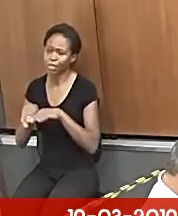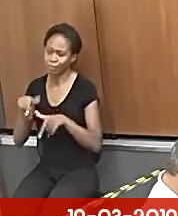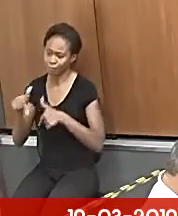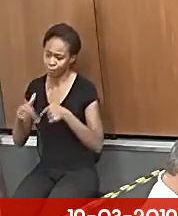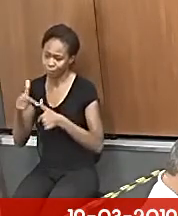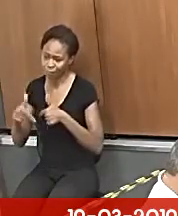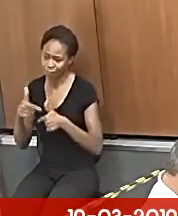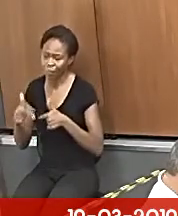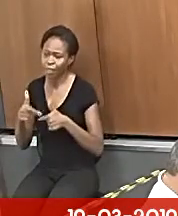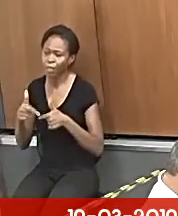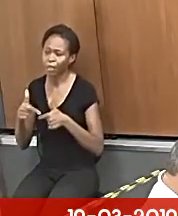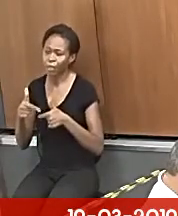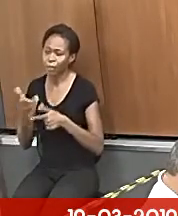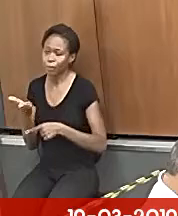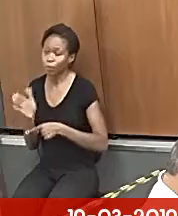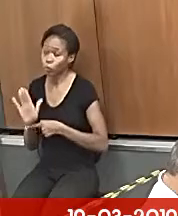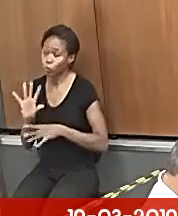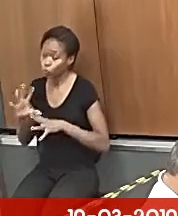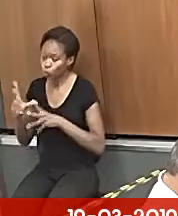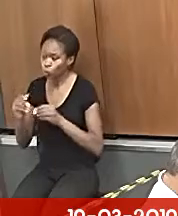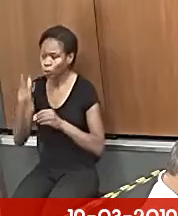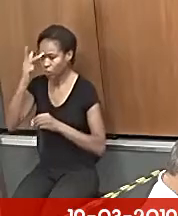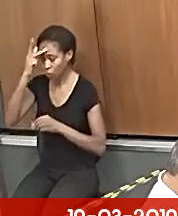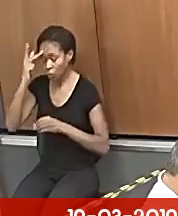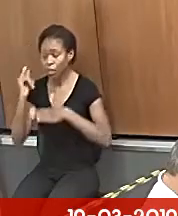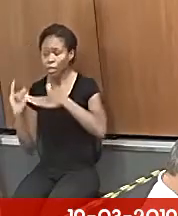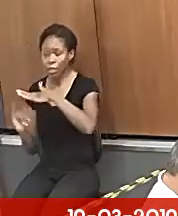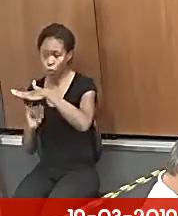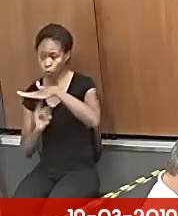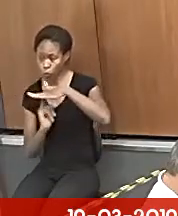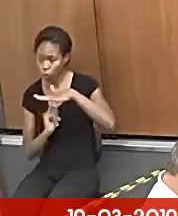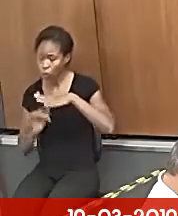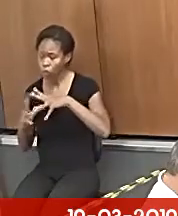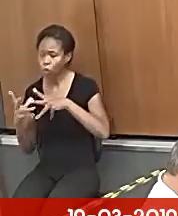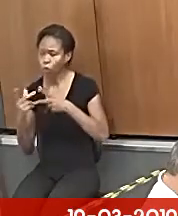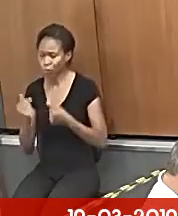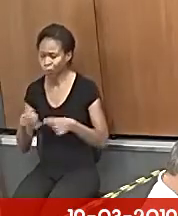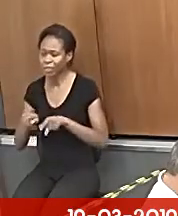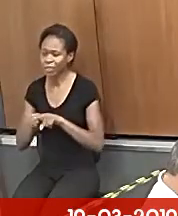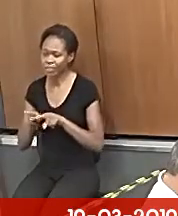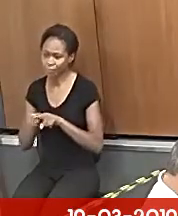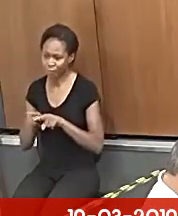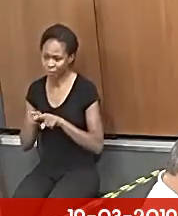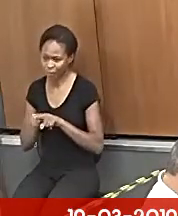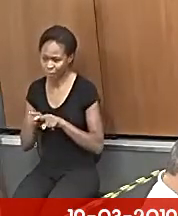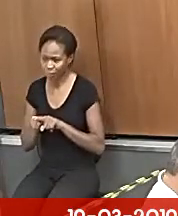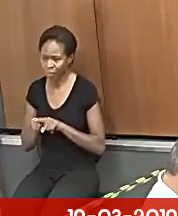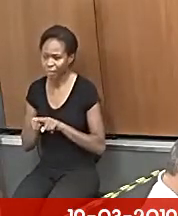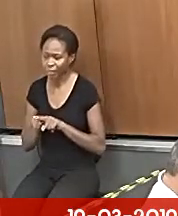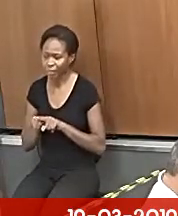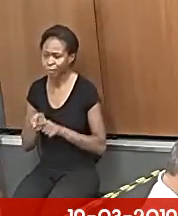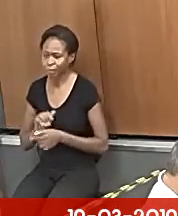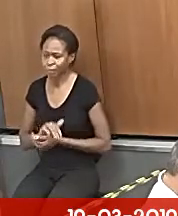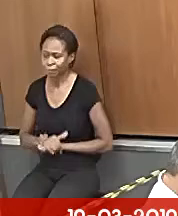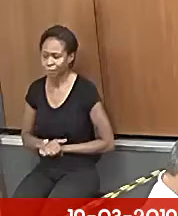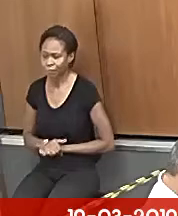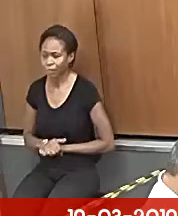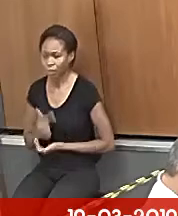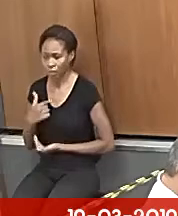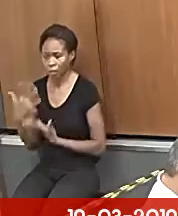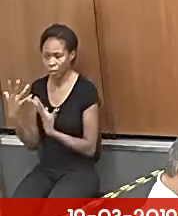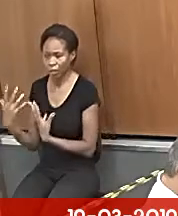todos os membros e principalmente atender as instituições os segmentos dessa comissão então da minha parte já acatada sua sugestão